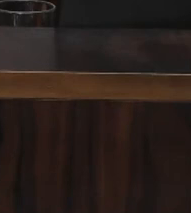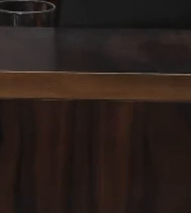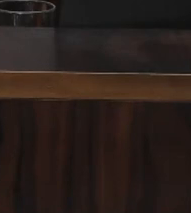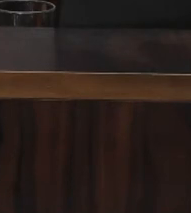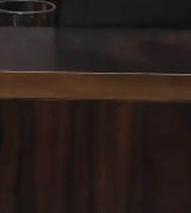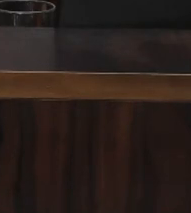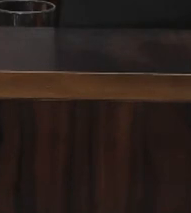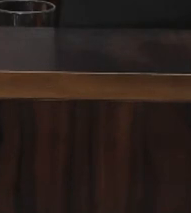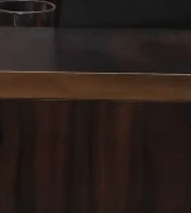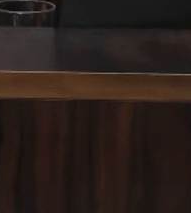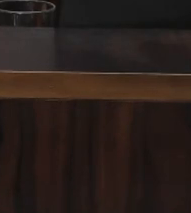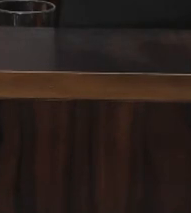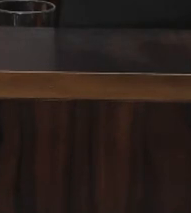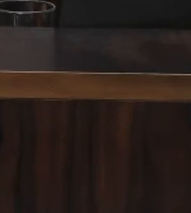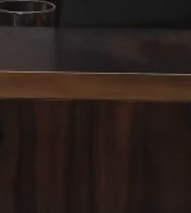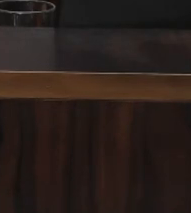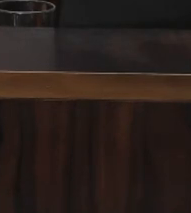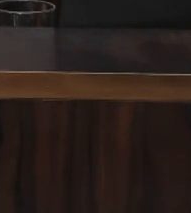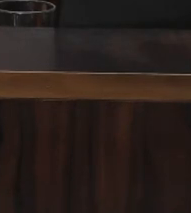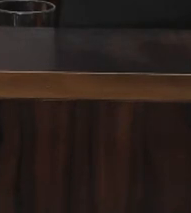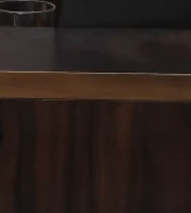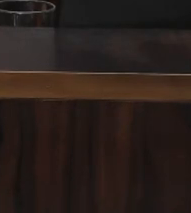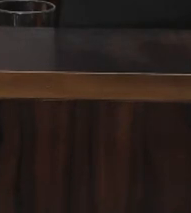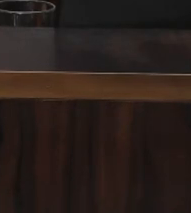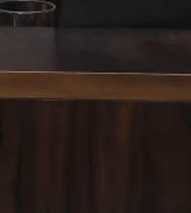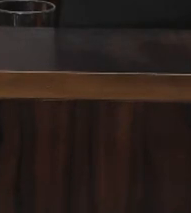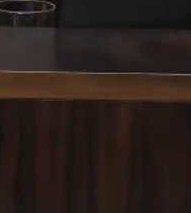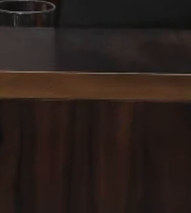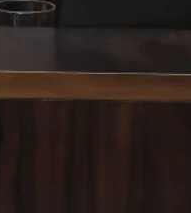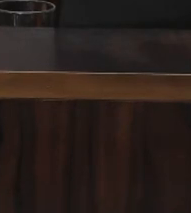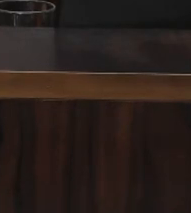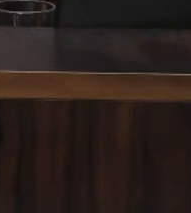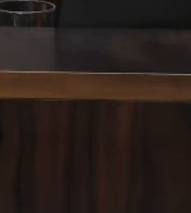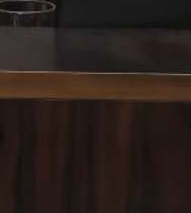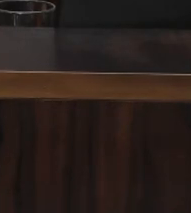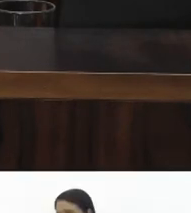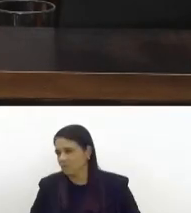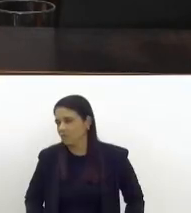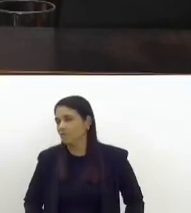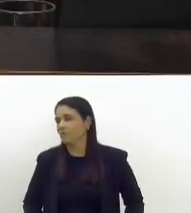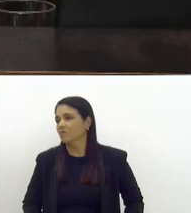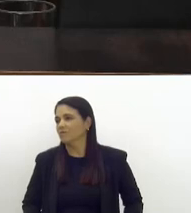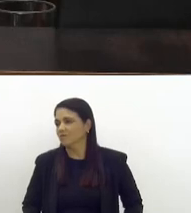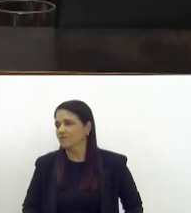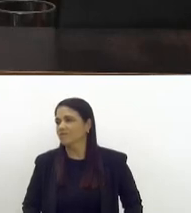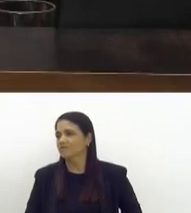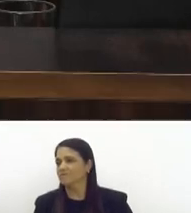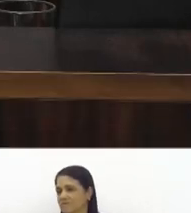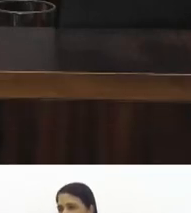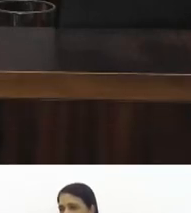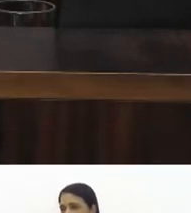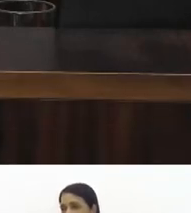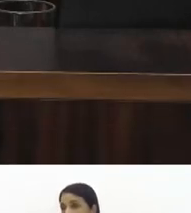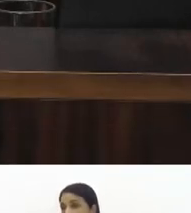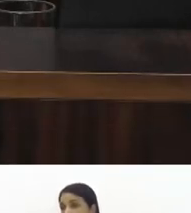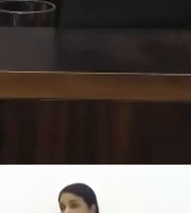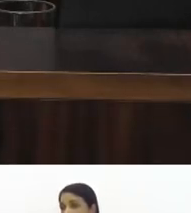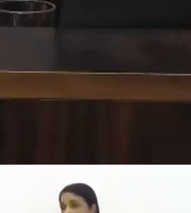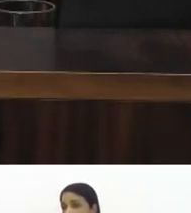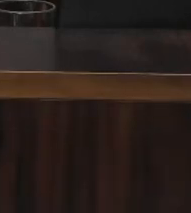discutir, encerrada a discussão. A presente proposta recebeu 16 emendas e retorna às